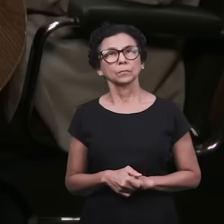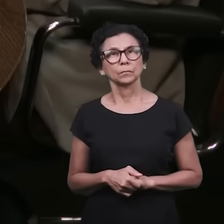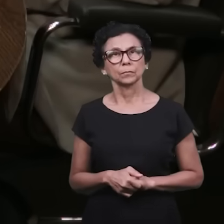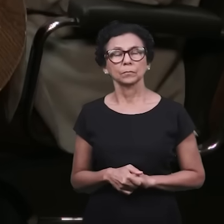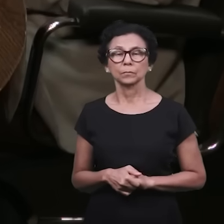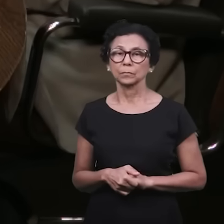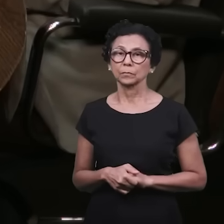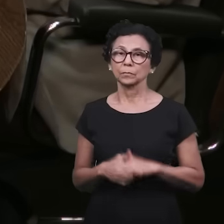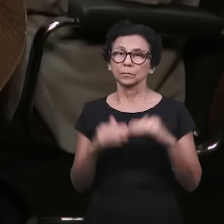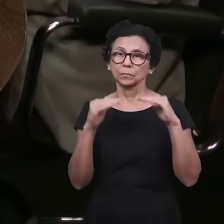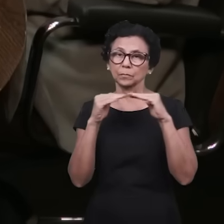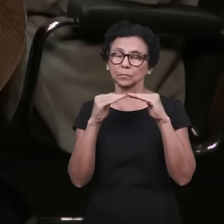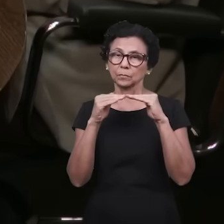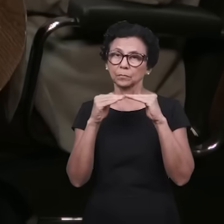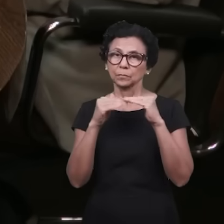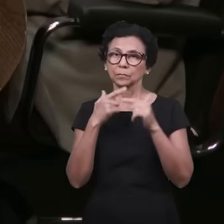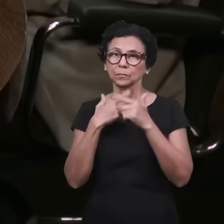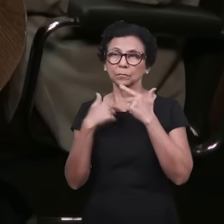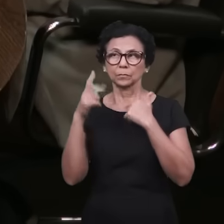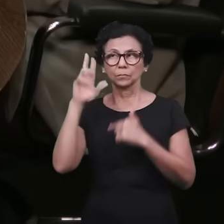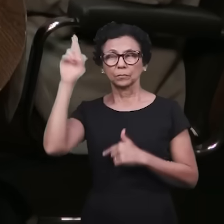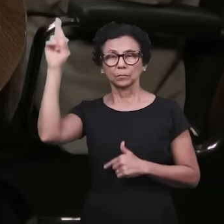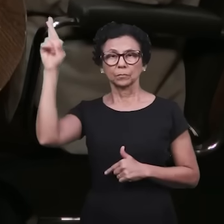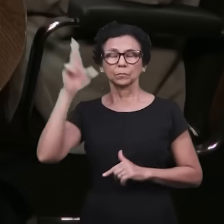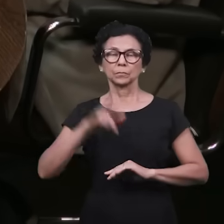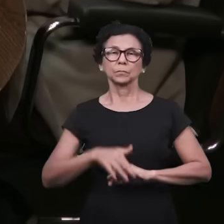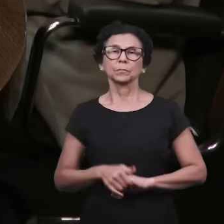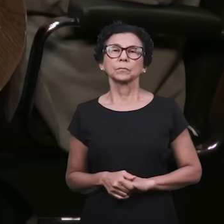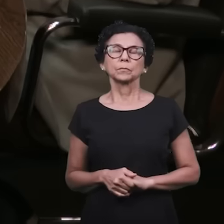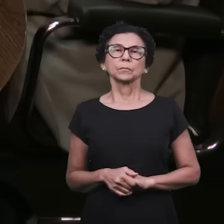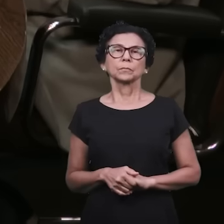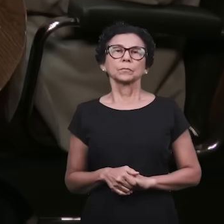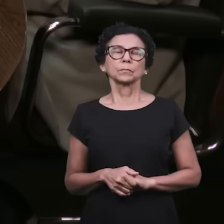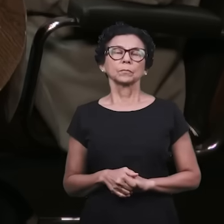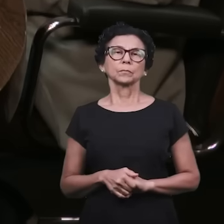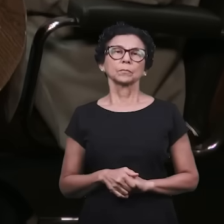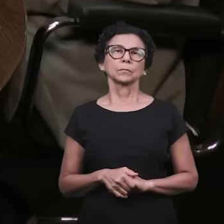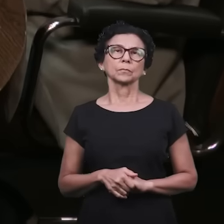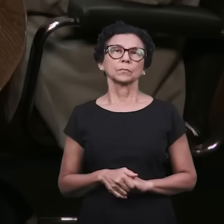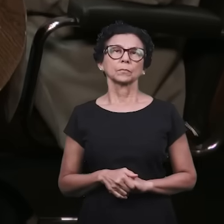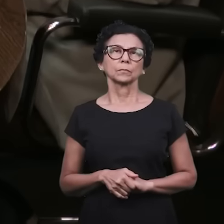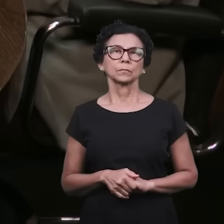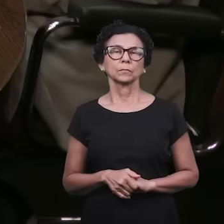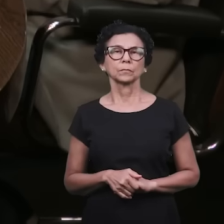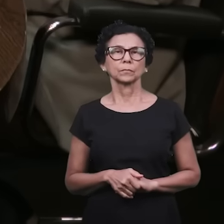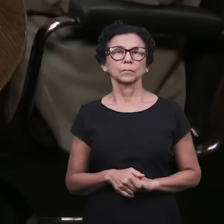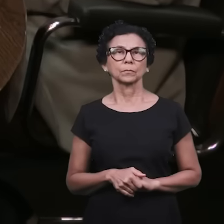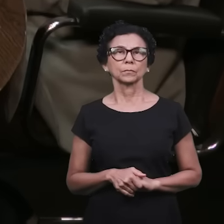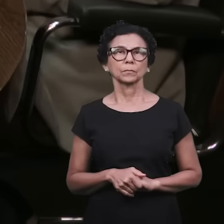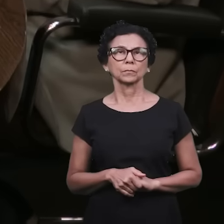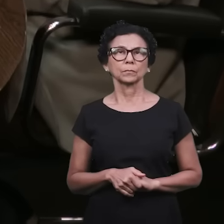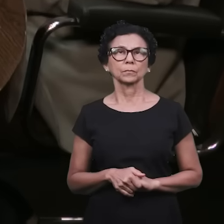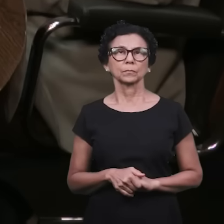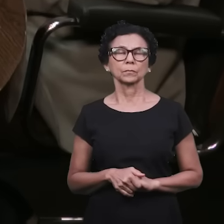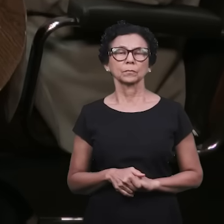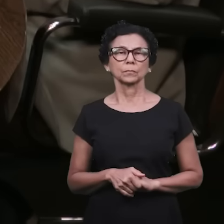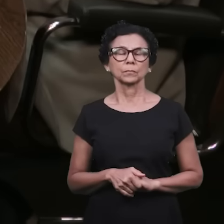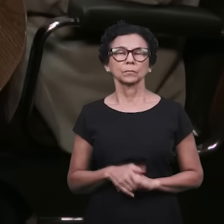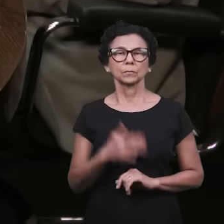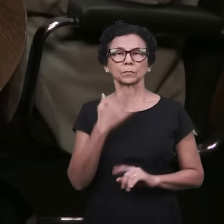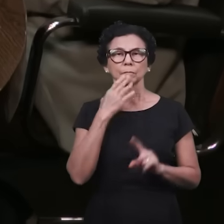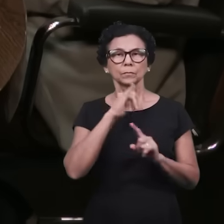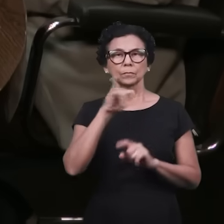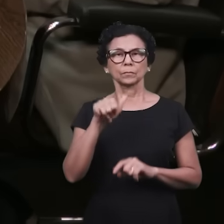com a vontade do Senhor. Agora, eu gostaria de ler um texto aqui, que está no livro do profeta Jeremias, no capítulo